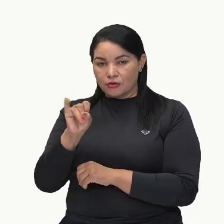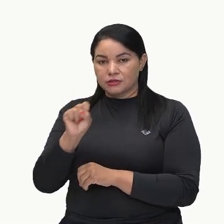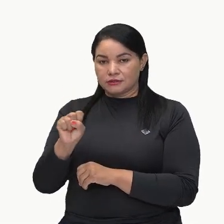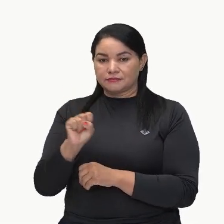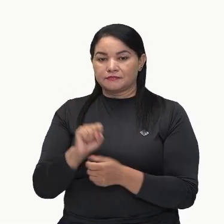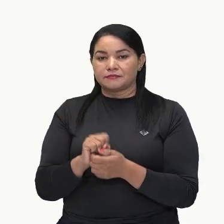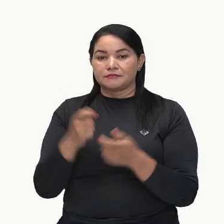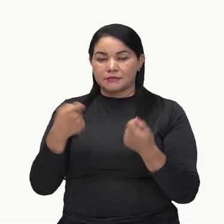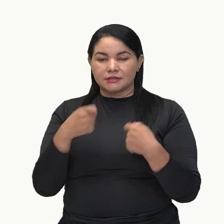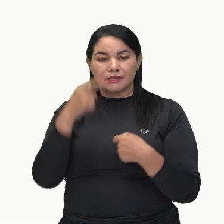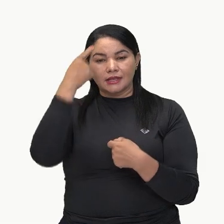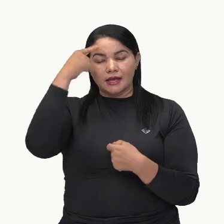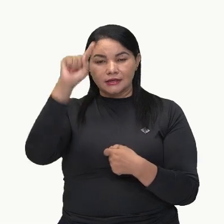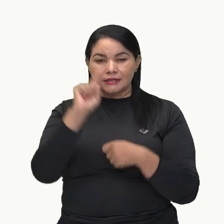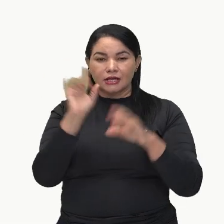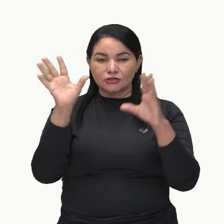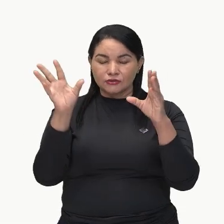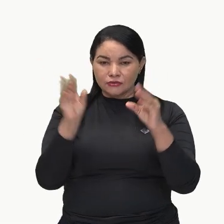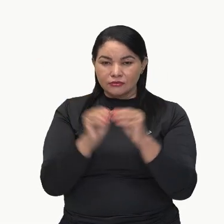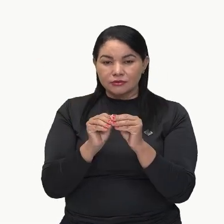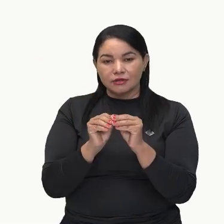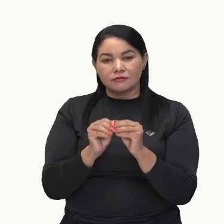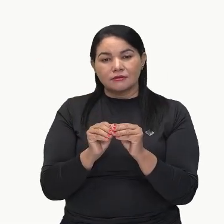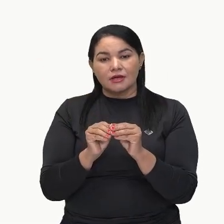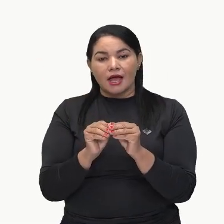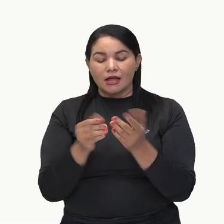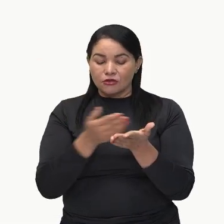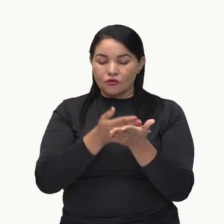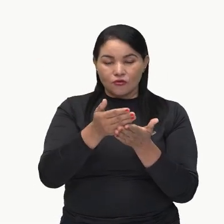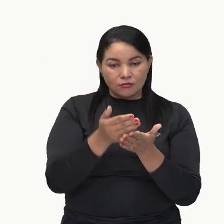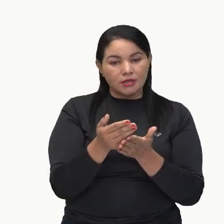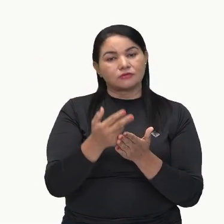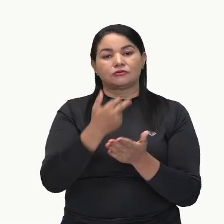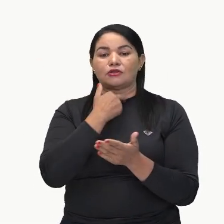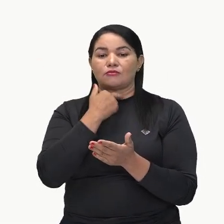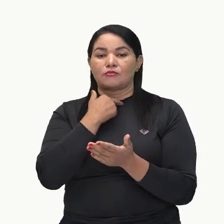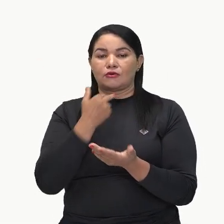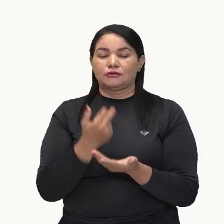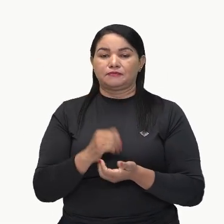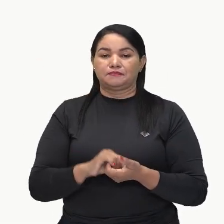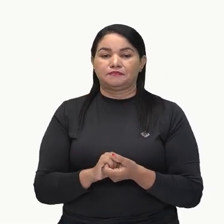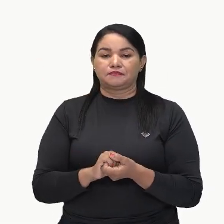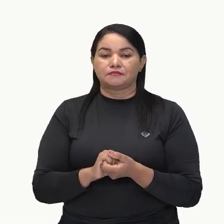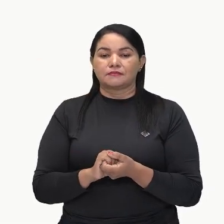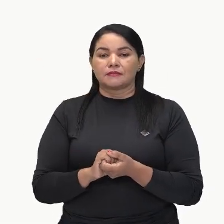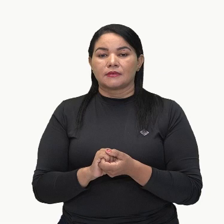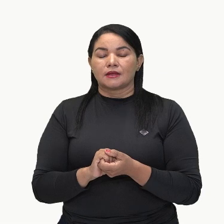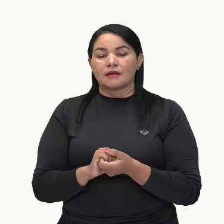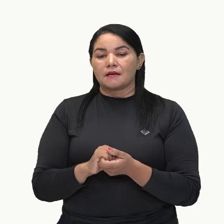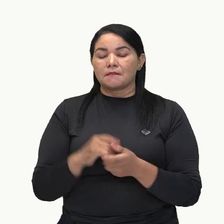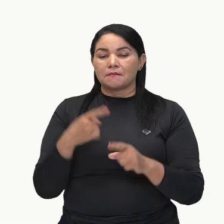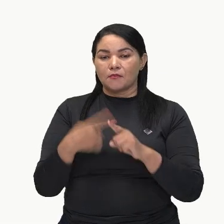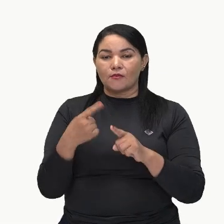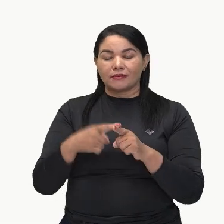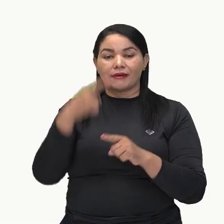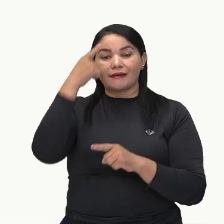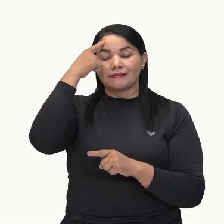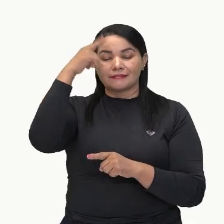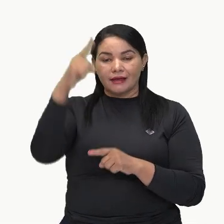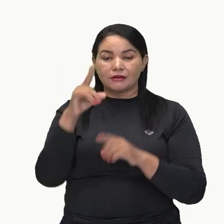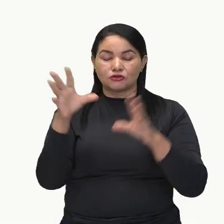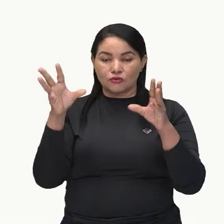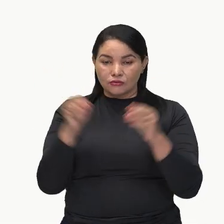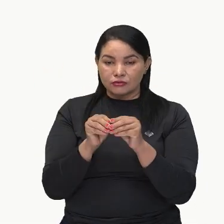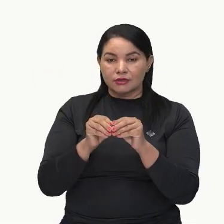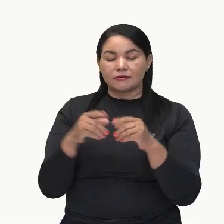de conclusão, ele não pode iniciar a oração. Para ele dar essa ideia de conclusão, de conclusiva, ele tem que estar depois de